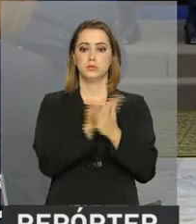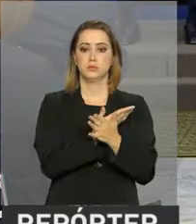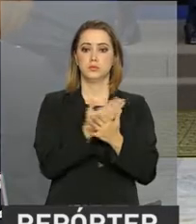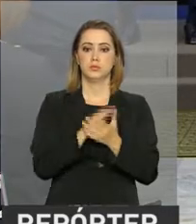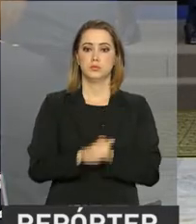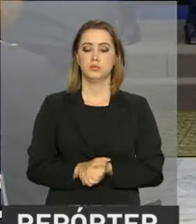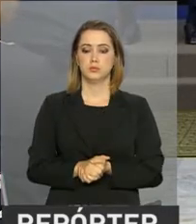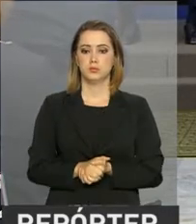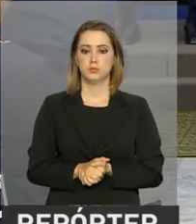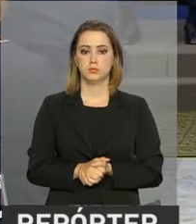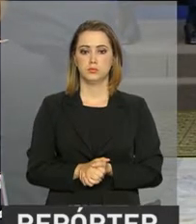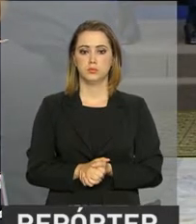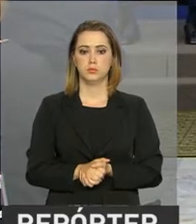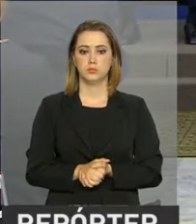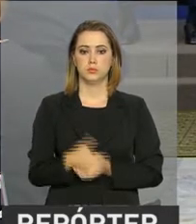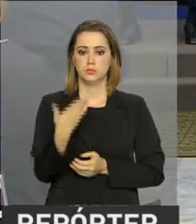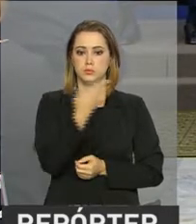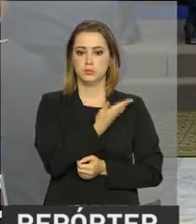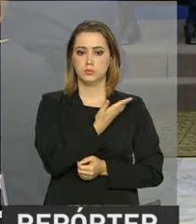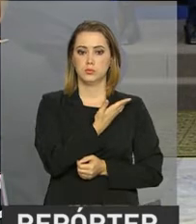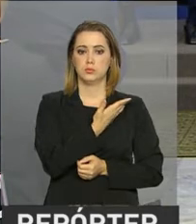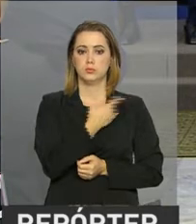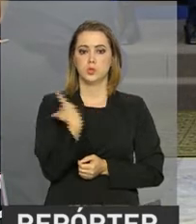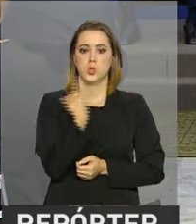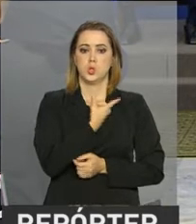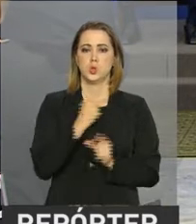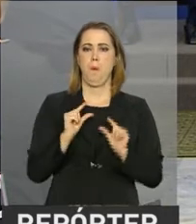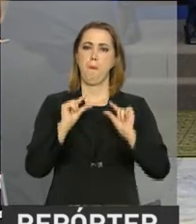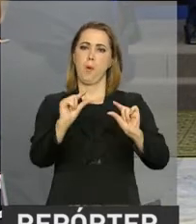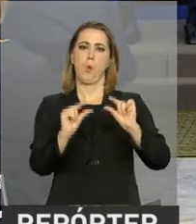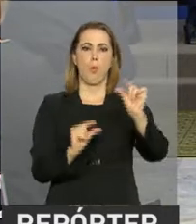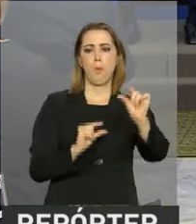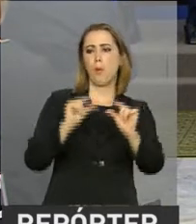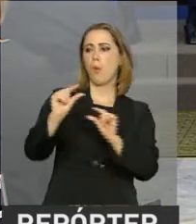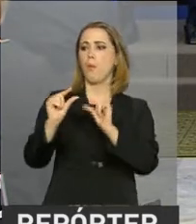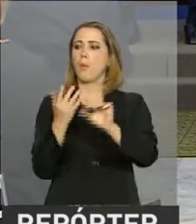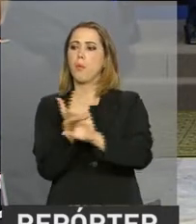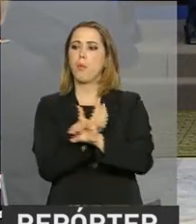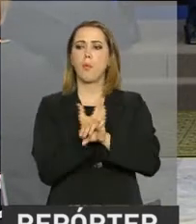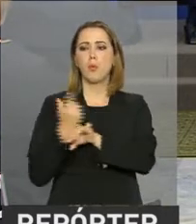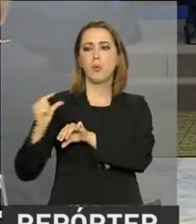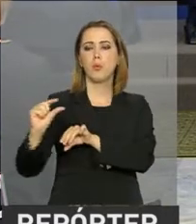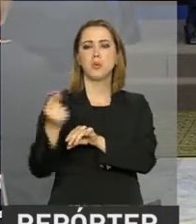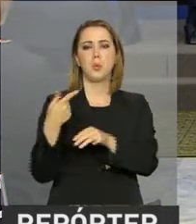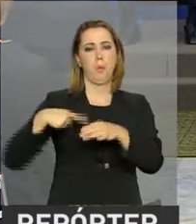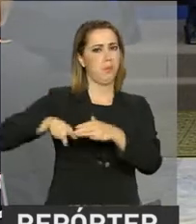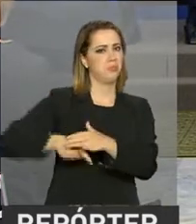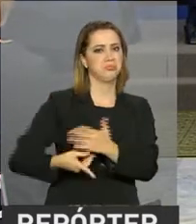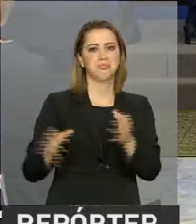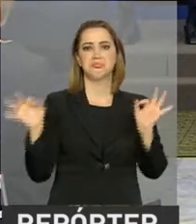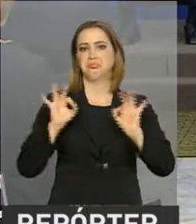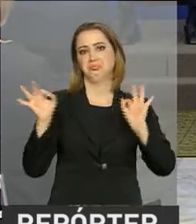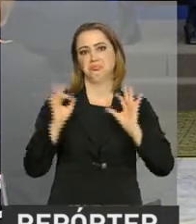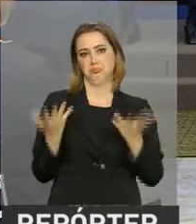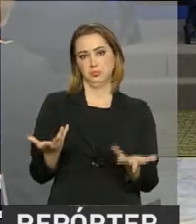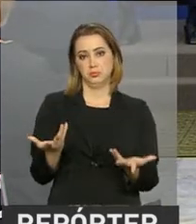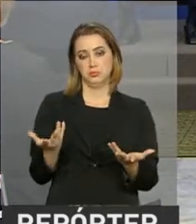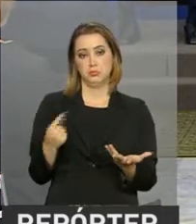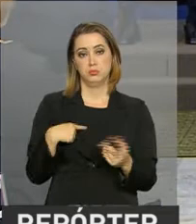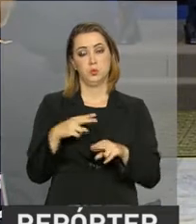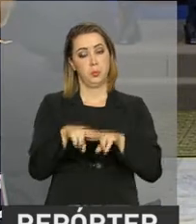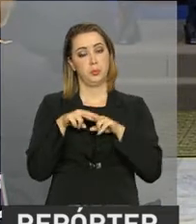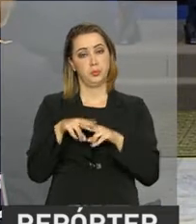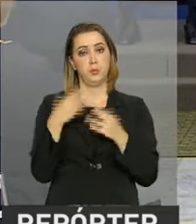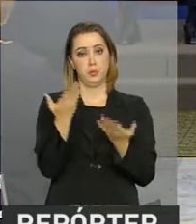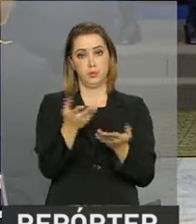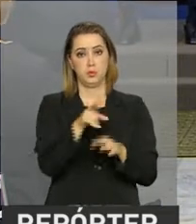hoje estudamos muito pouco de tudo não temos aprofundamento e nem embasamento mais sólido de nenhuma área por